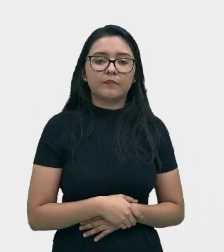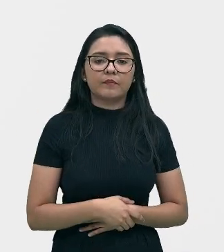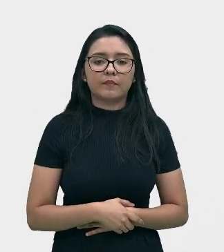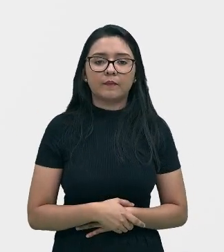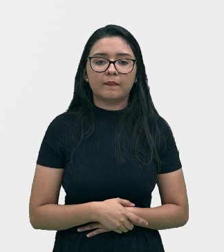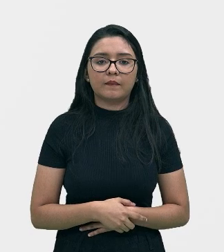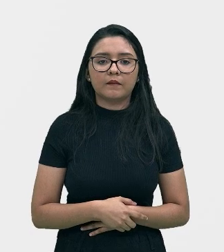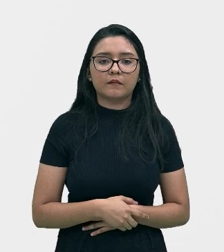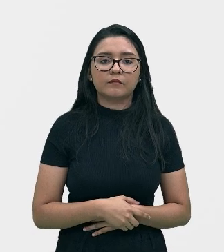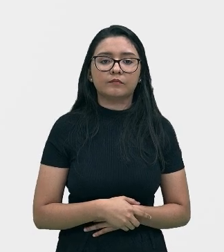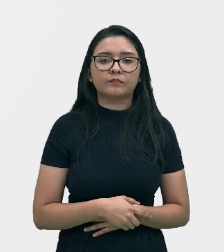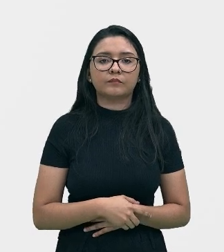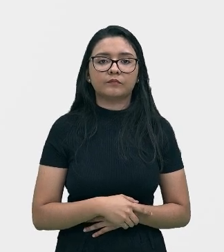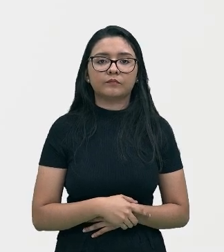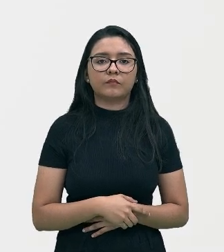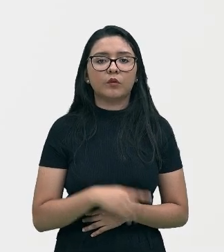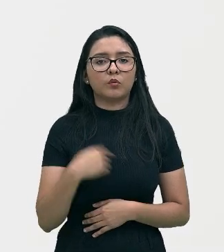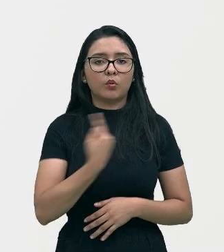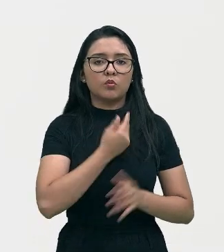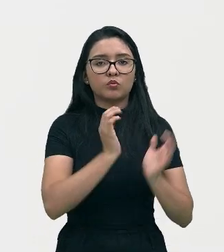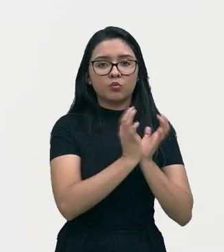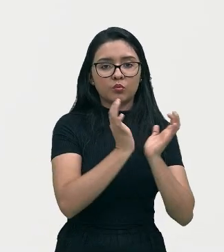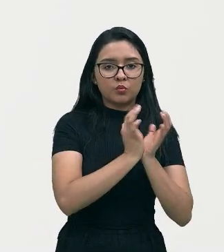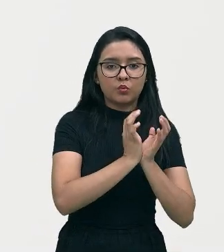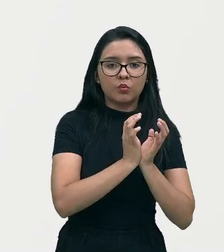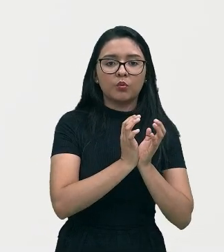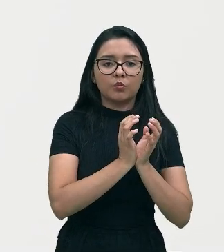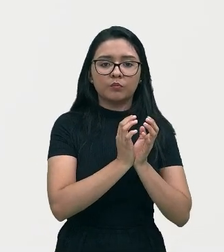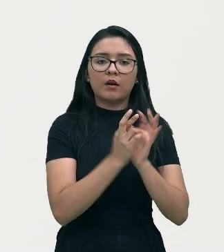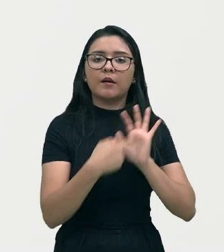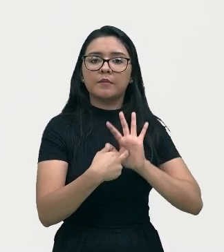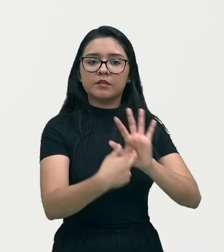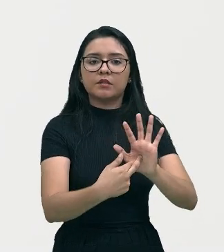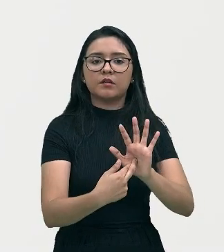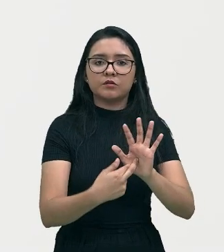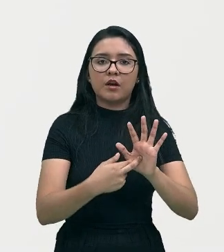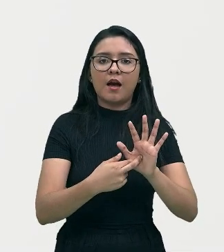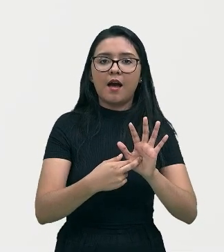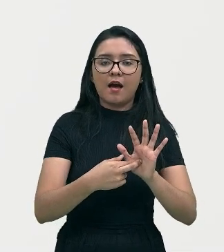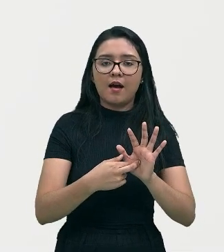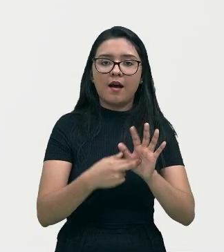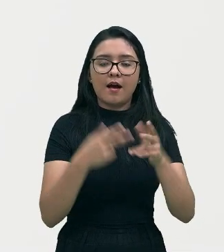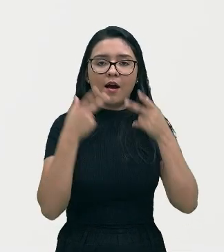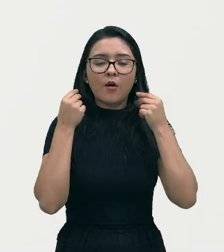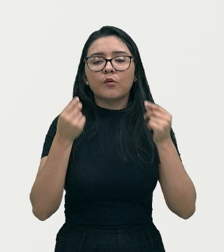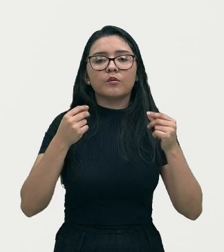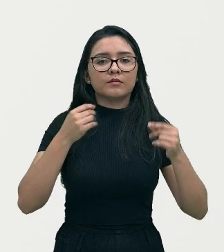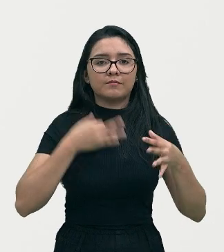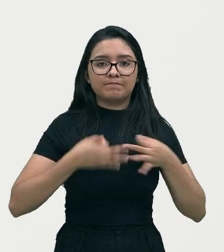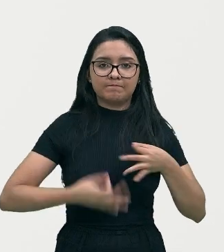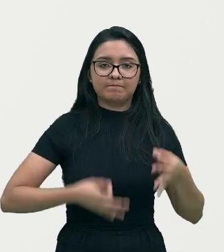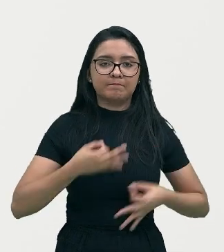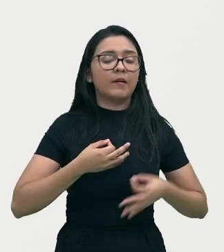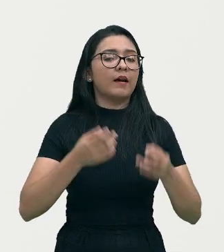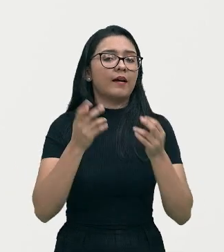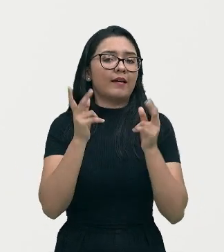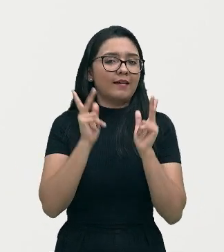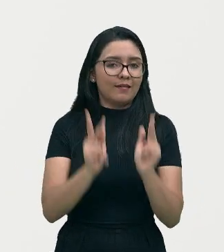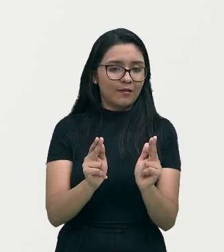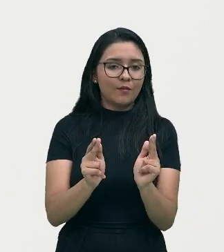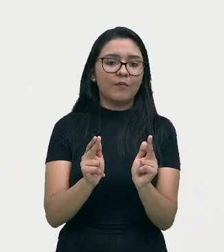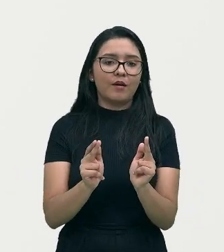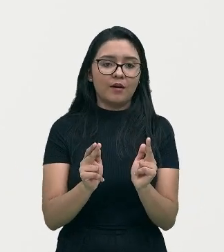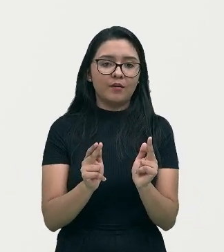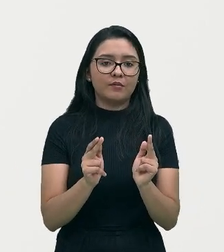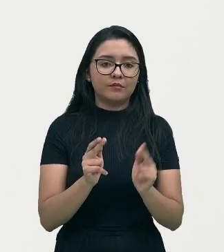A qual nós fazemos parte. Então, a gente tem aí como representante a onça. Então, é idêntico ao nosso sistema circulatório, né? Tem